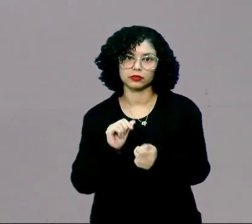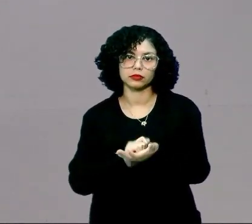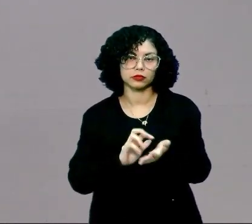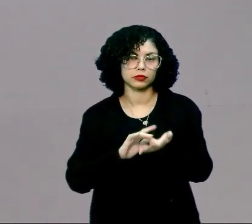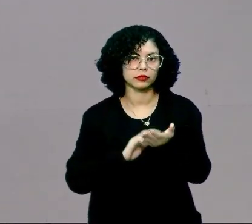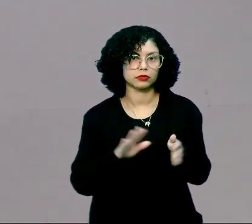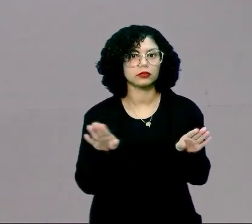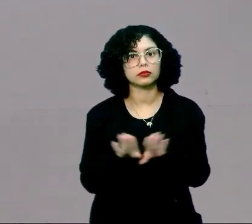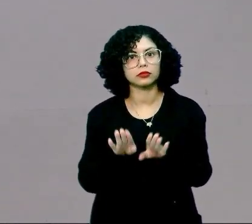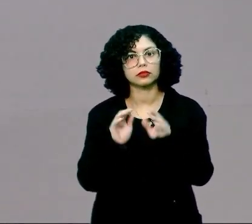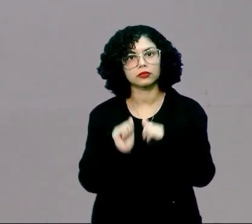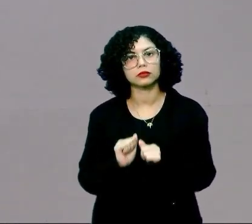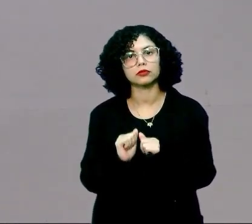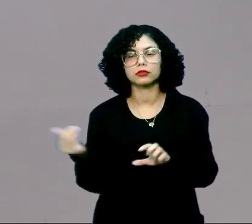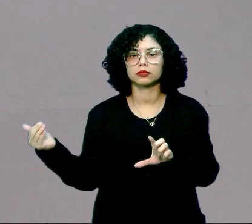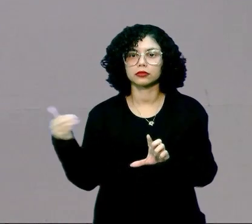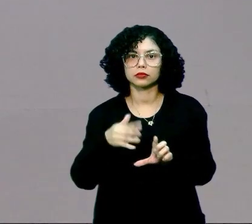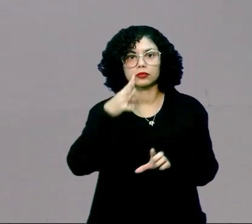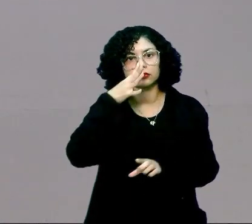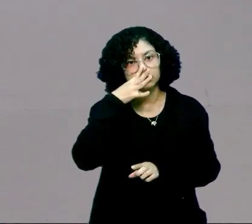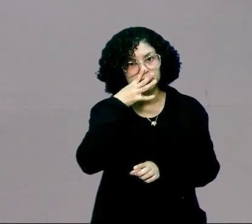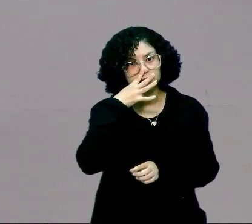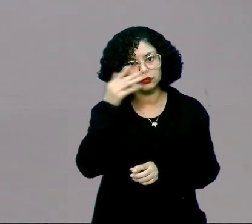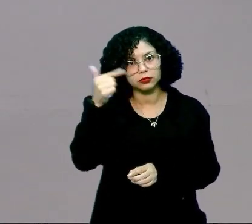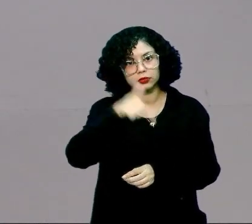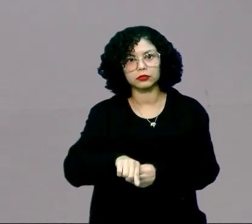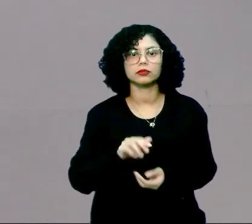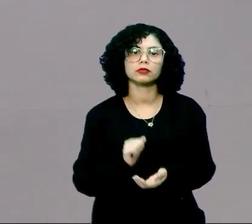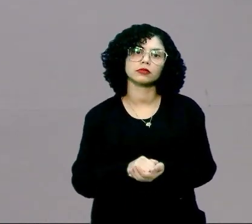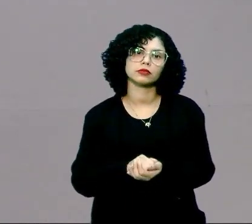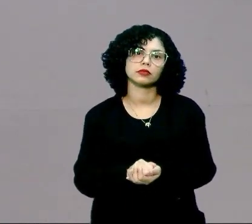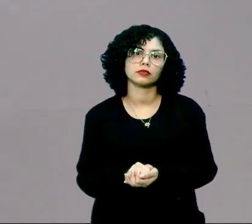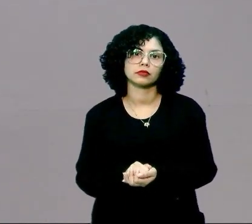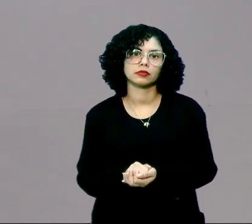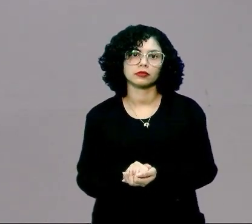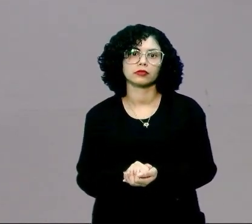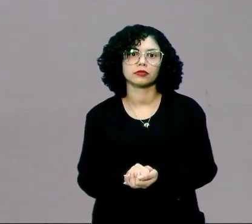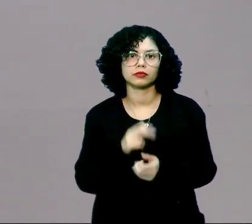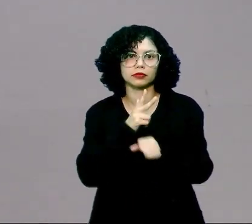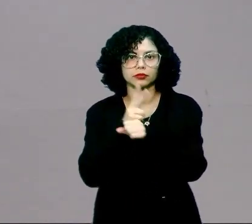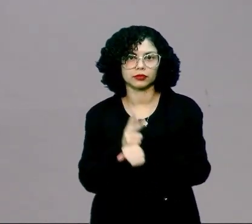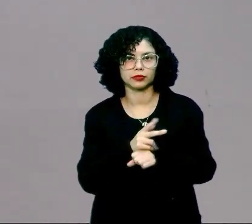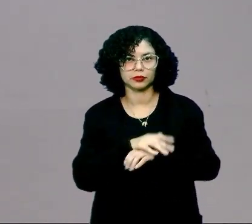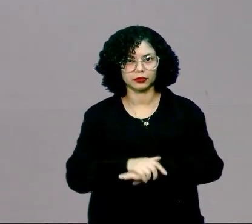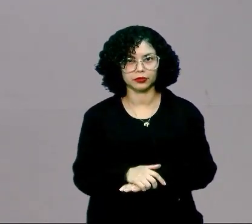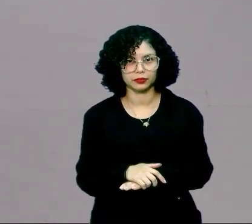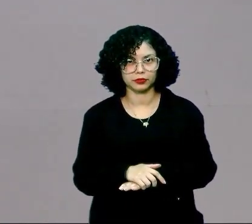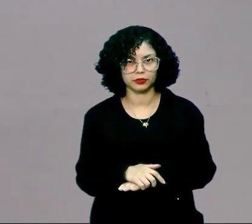digital e você pode também assistir essa aula novamente em formato de vídeo.